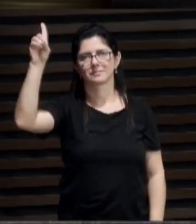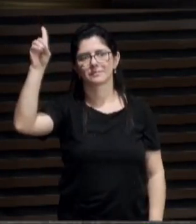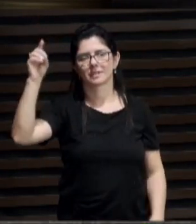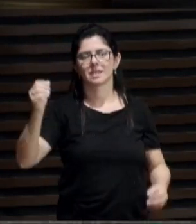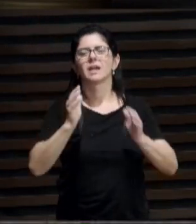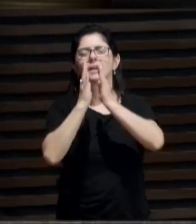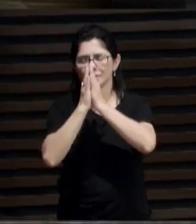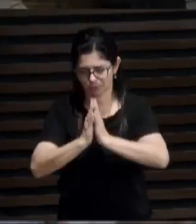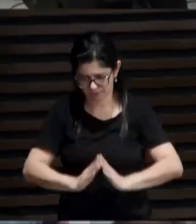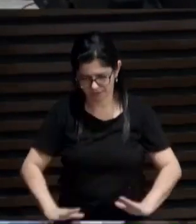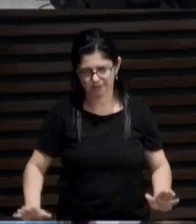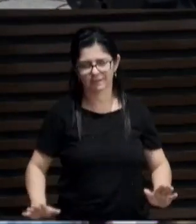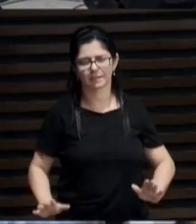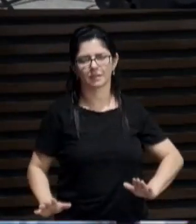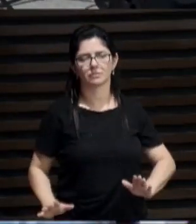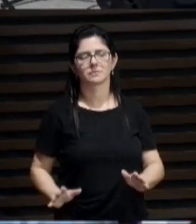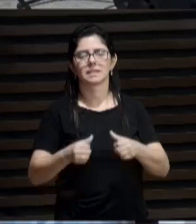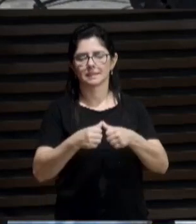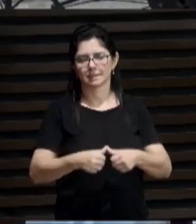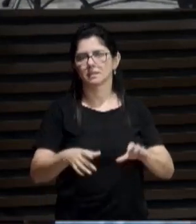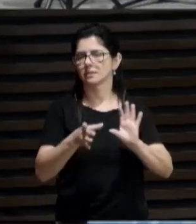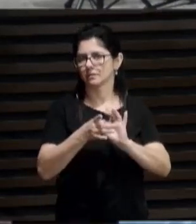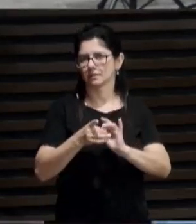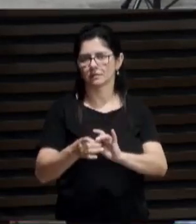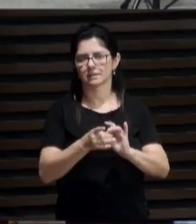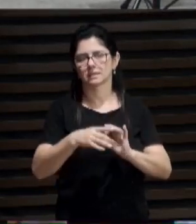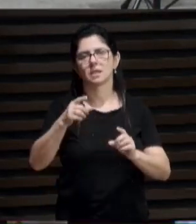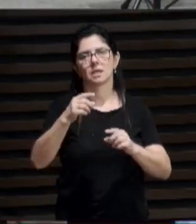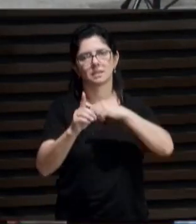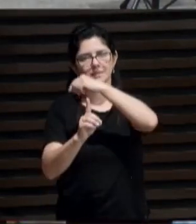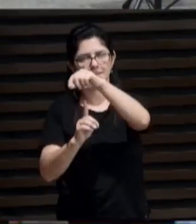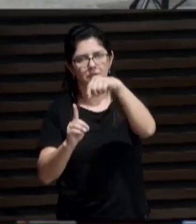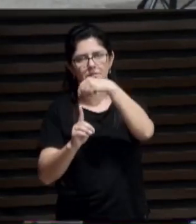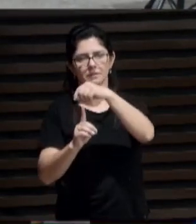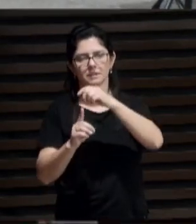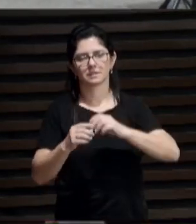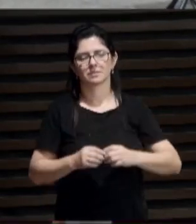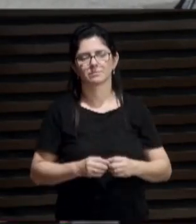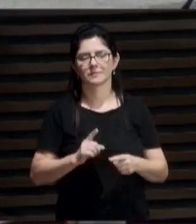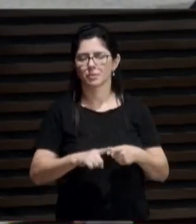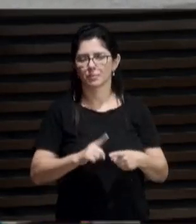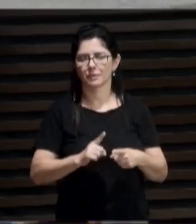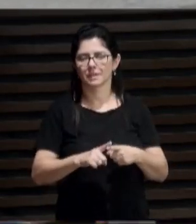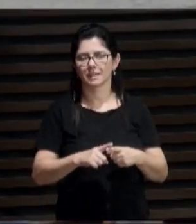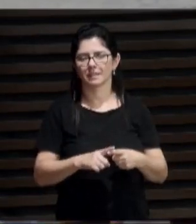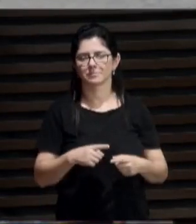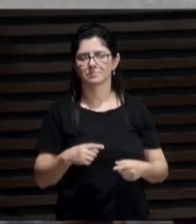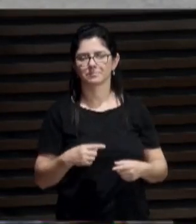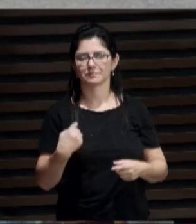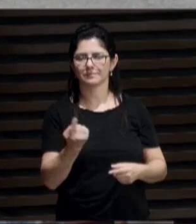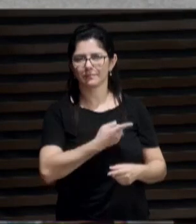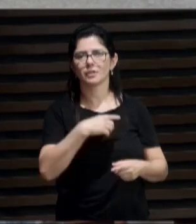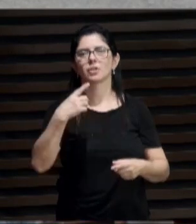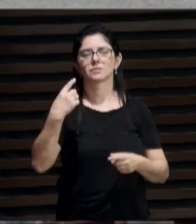Adoração está diretamente relacionada com a santificação, porque à medida que nós somos santificados,